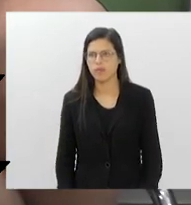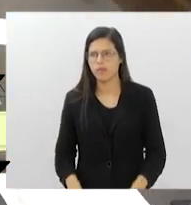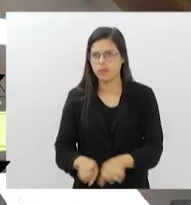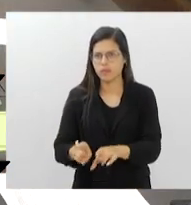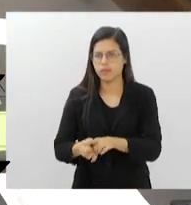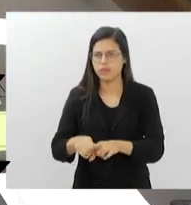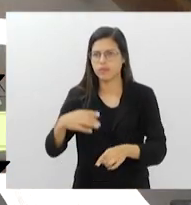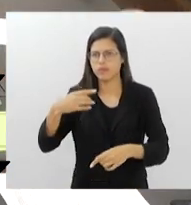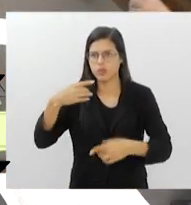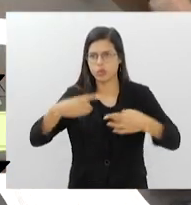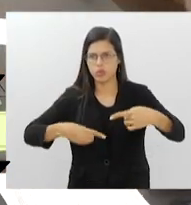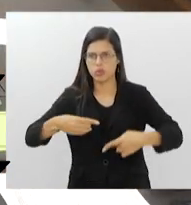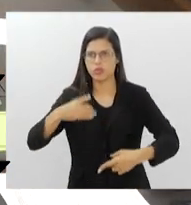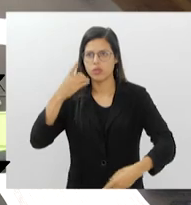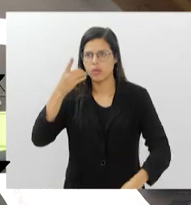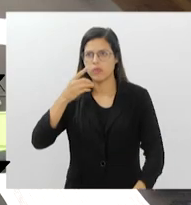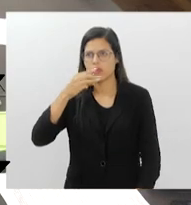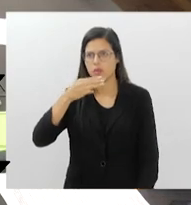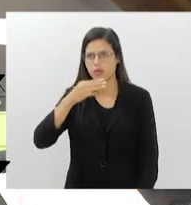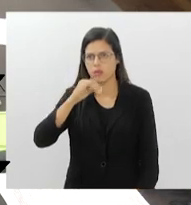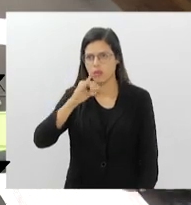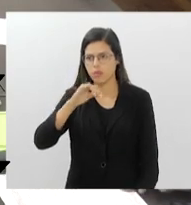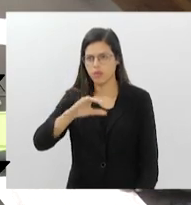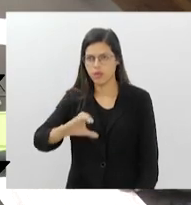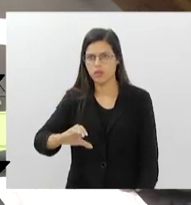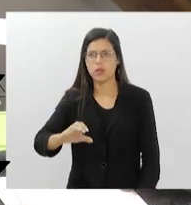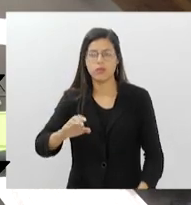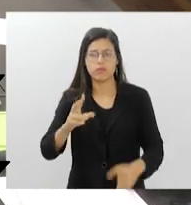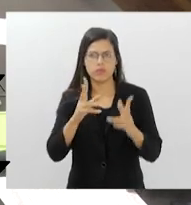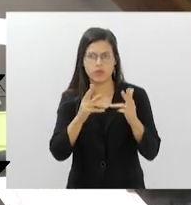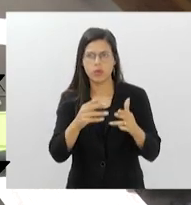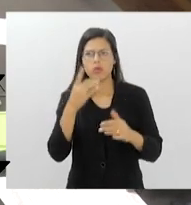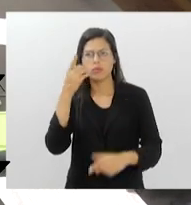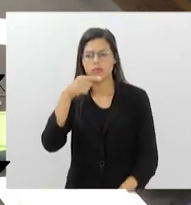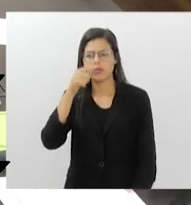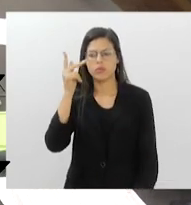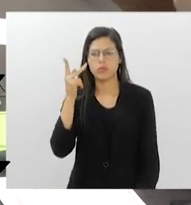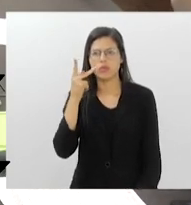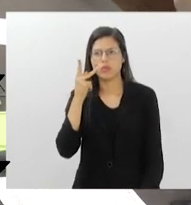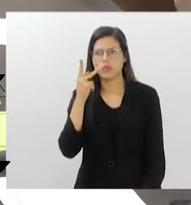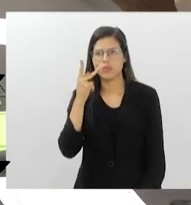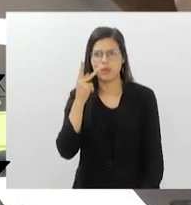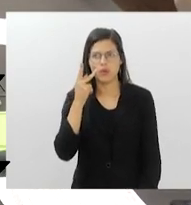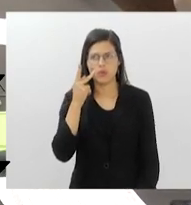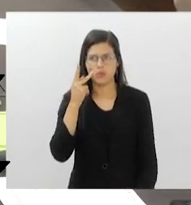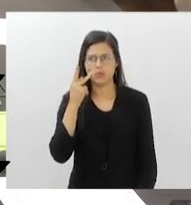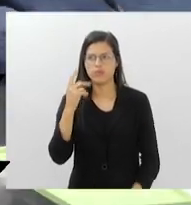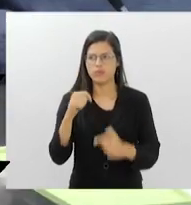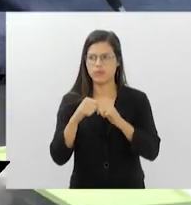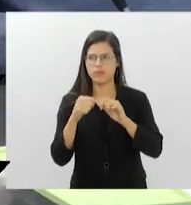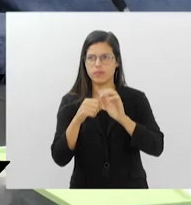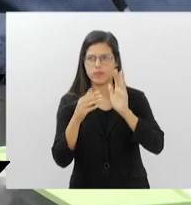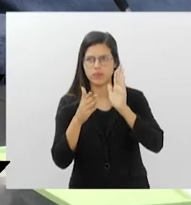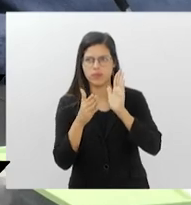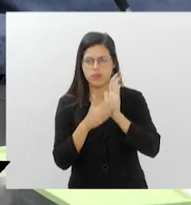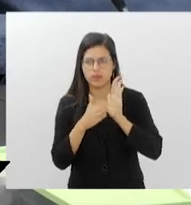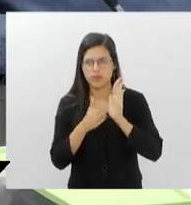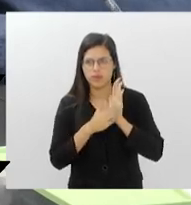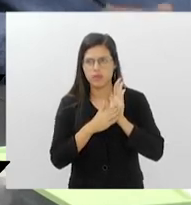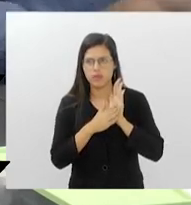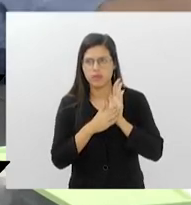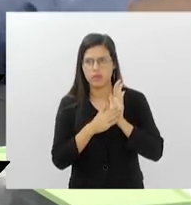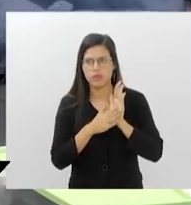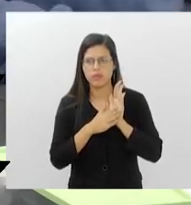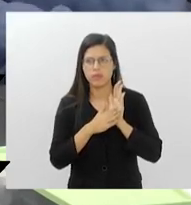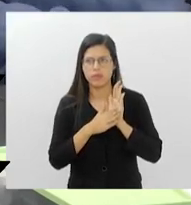Presidente discu deput Carlos no mesmo sentido Deputado Lu Paulo inclusive quando Deputado pao a primeira vez que fez essa proposta Eu